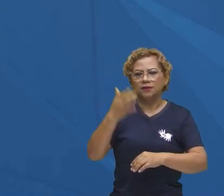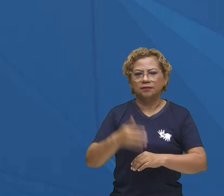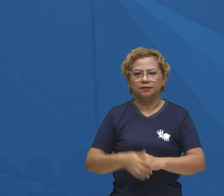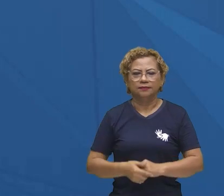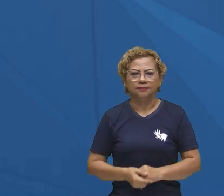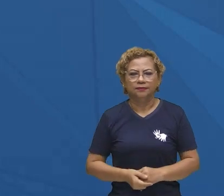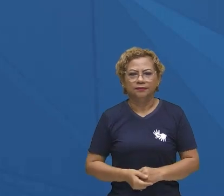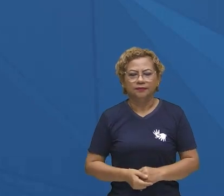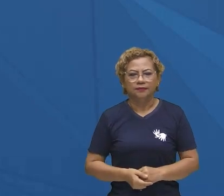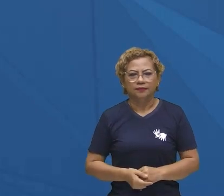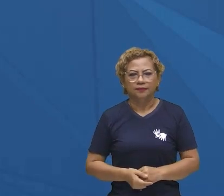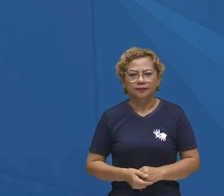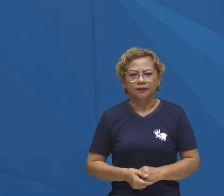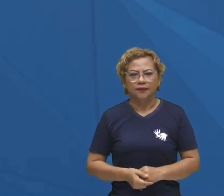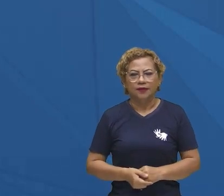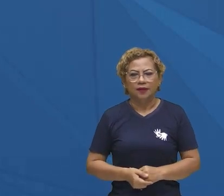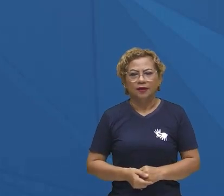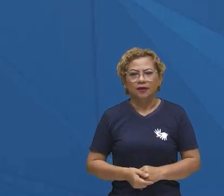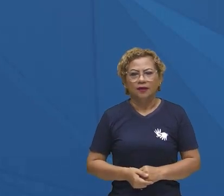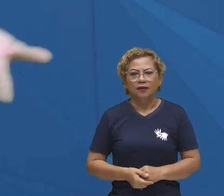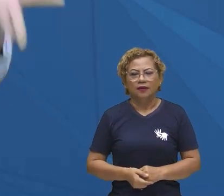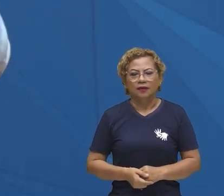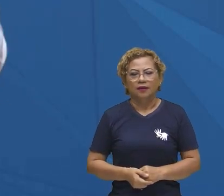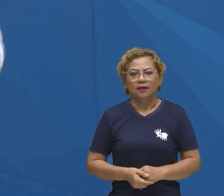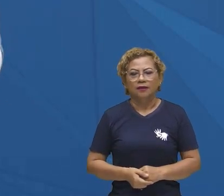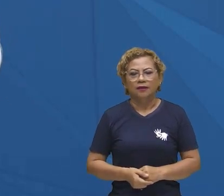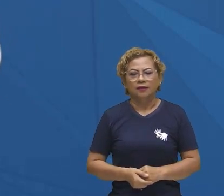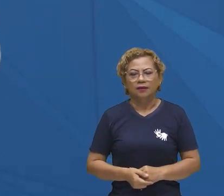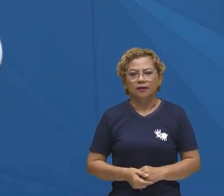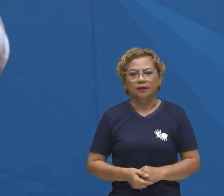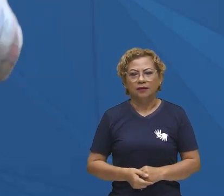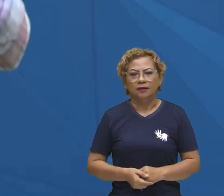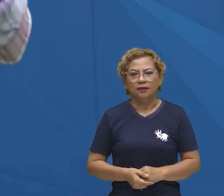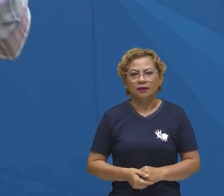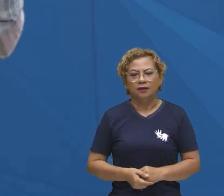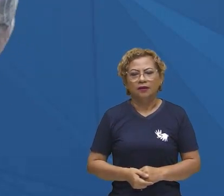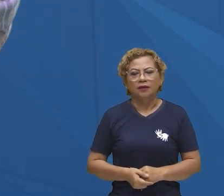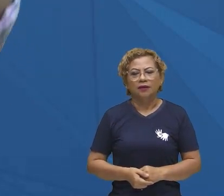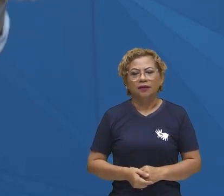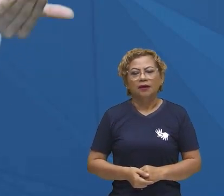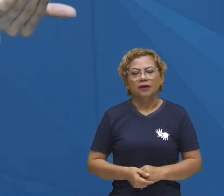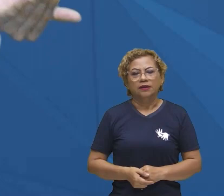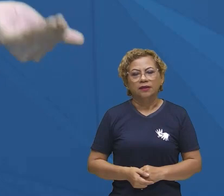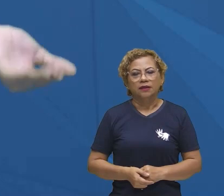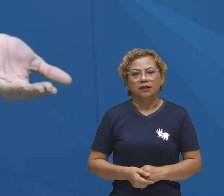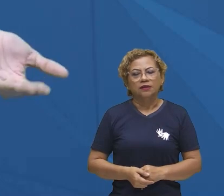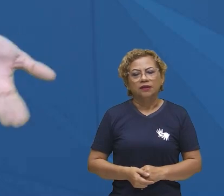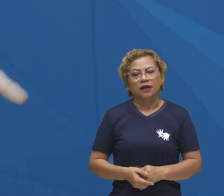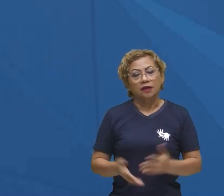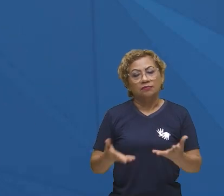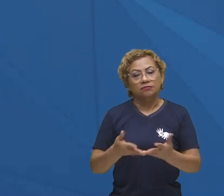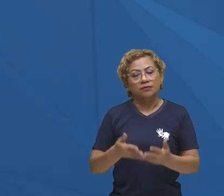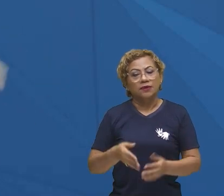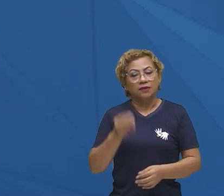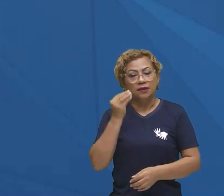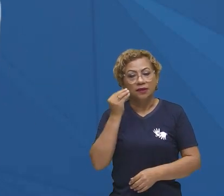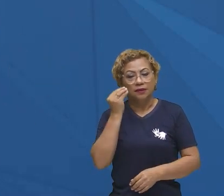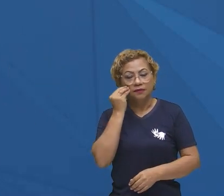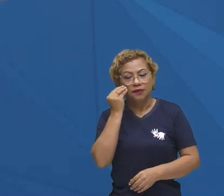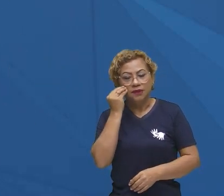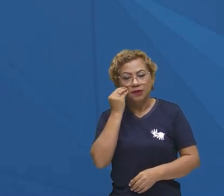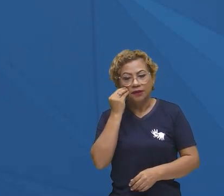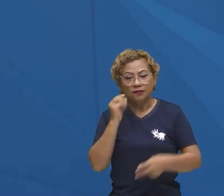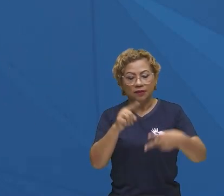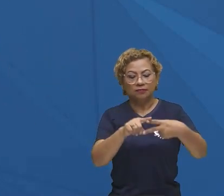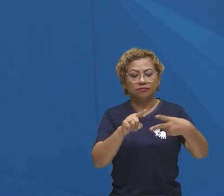são alguns dos exemplos em que a gente pode trazer para vocês de como a gente fazia antigamente, né, ou até um